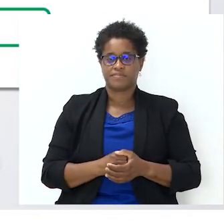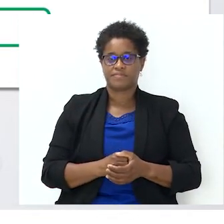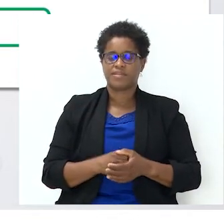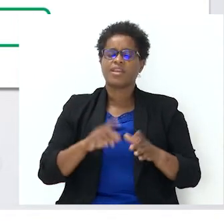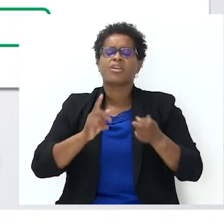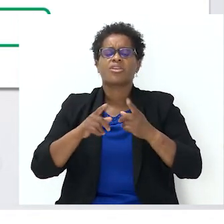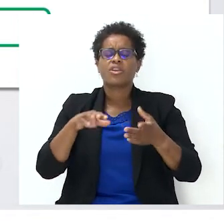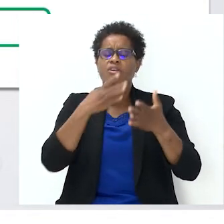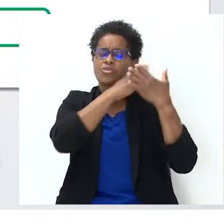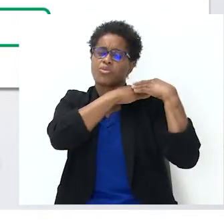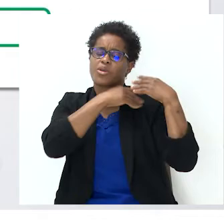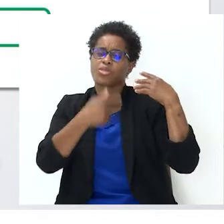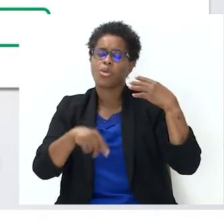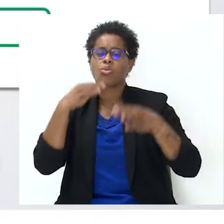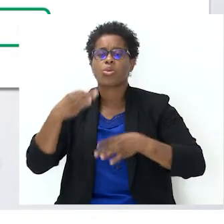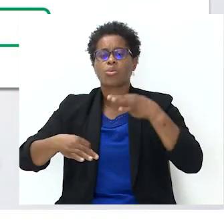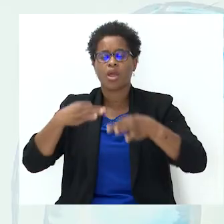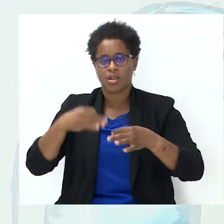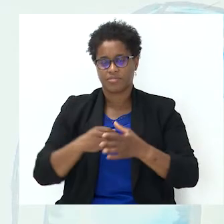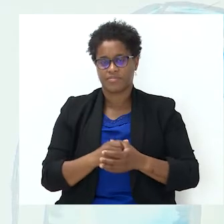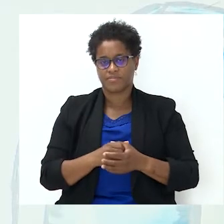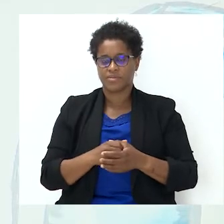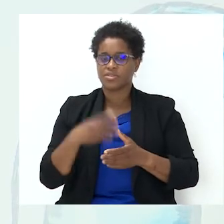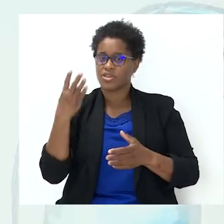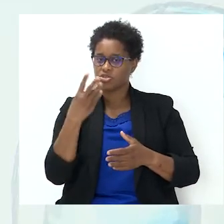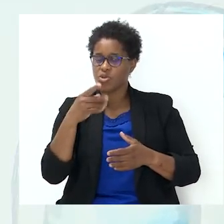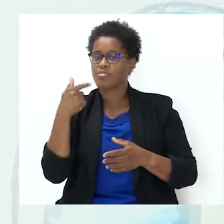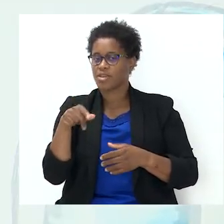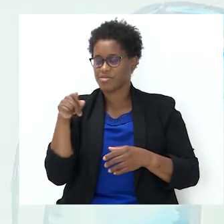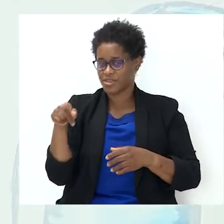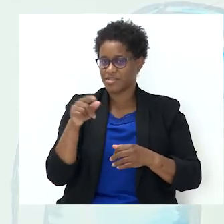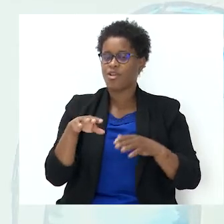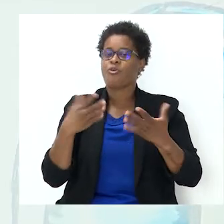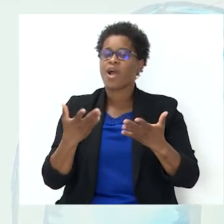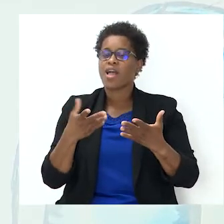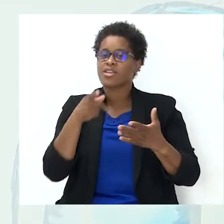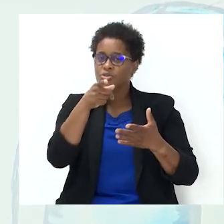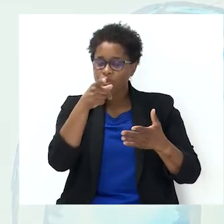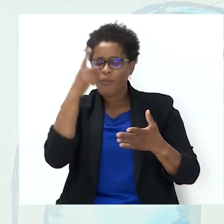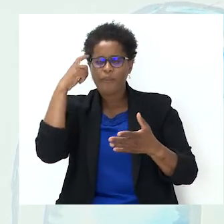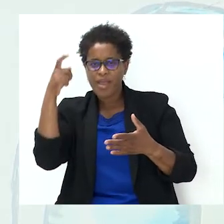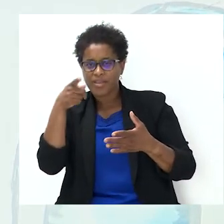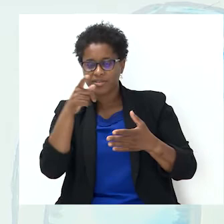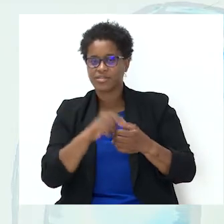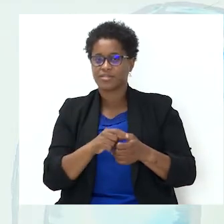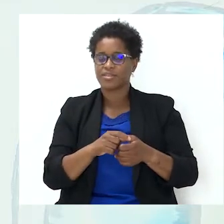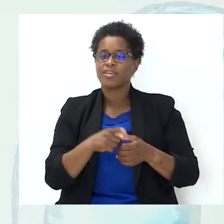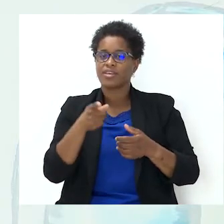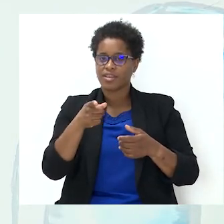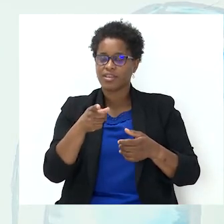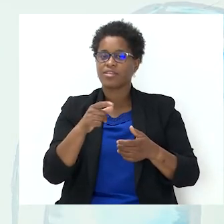Que função desempenha o tribunal? Das 4 que temos aqui, qual é que acham